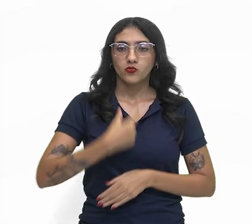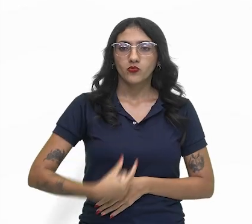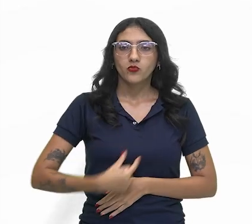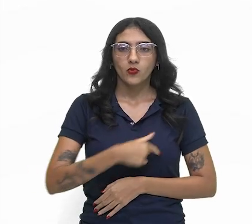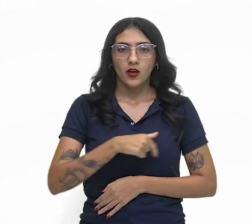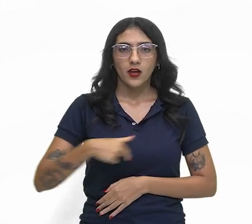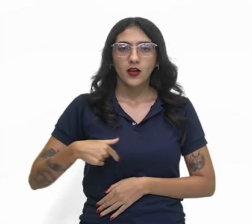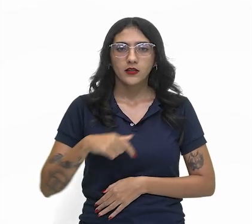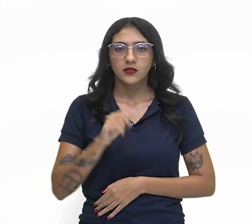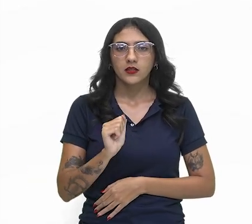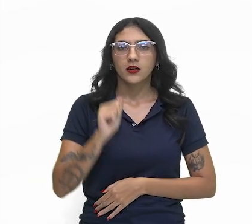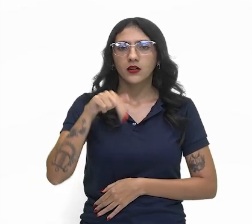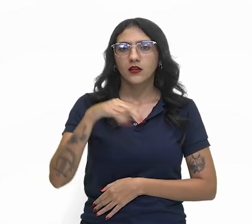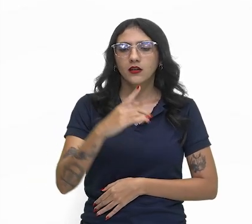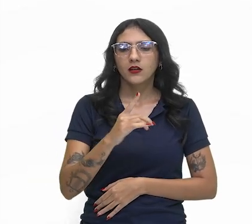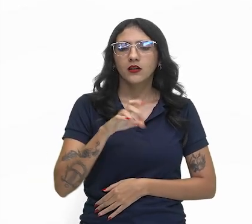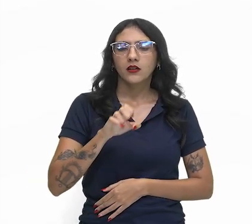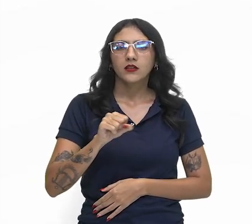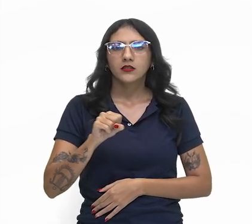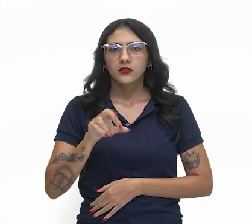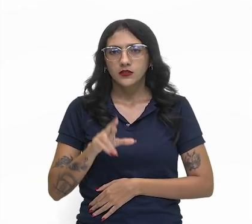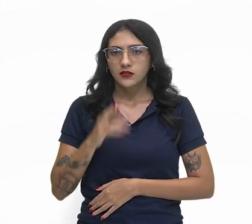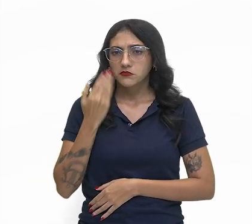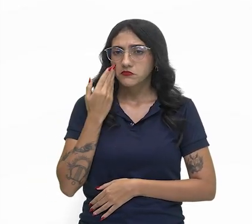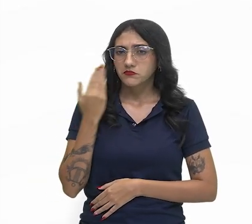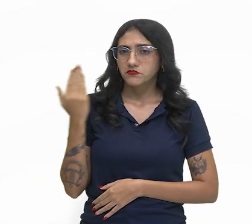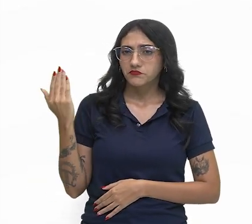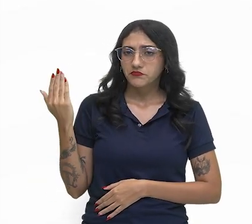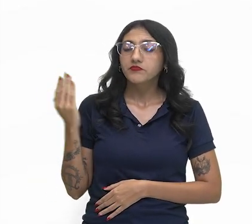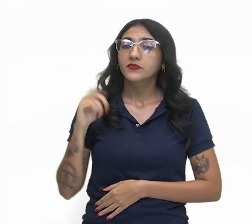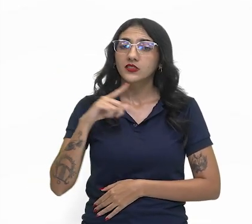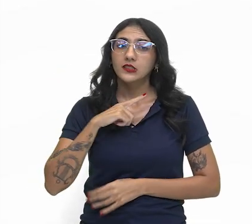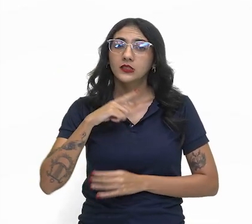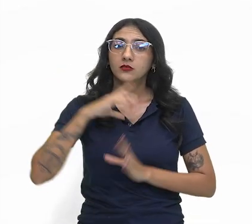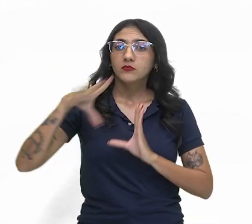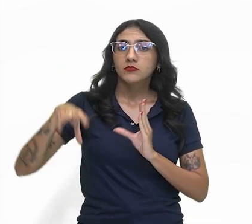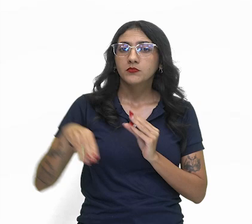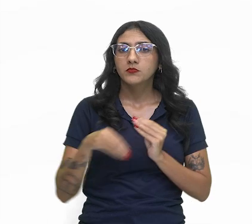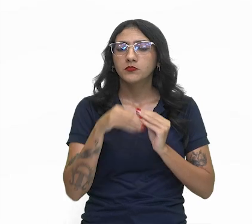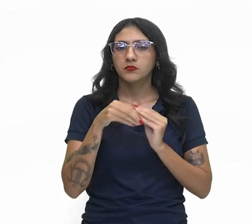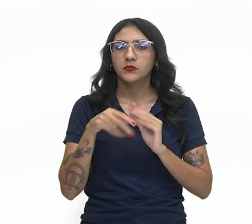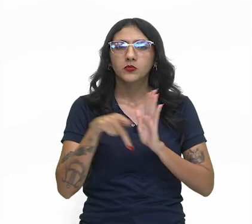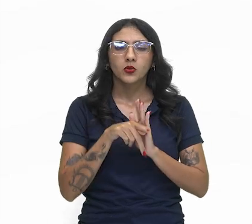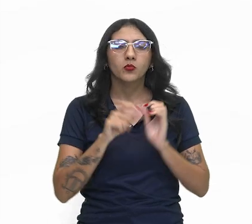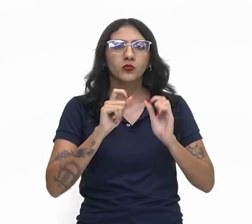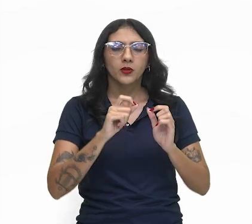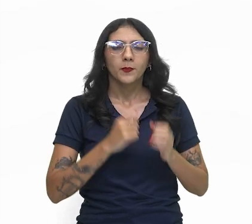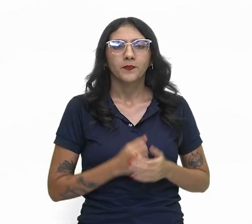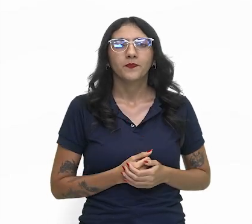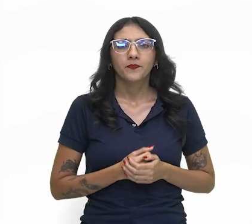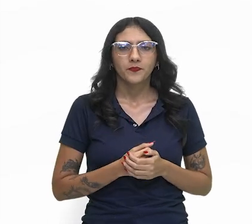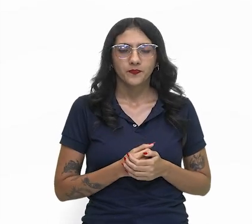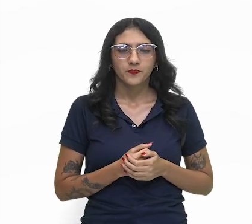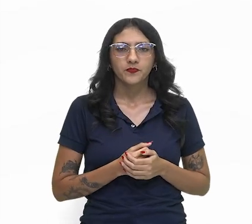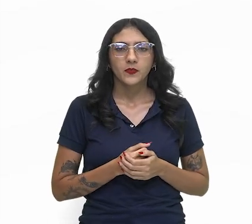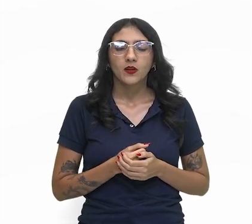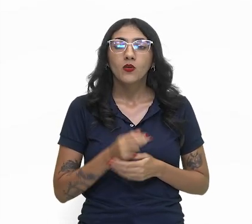sueco Anders Celsius, que adotou para o ponto de ebulição da água o